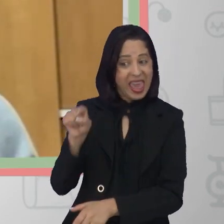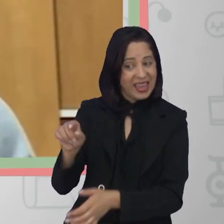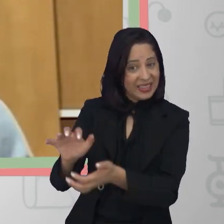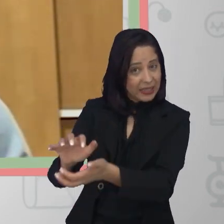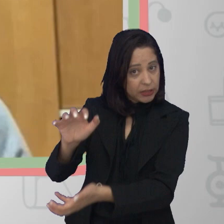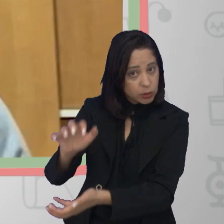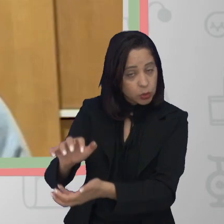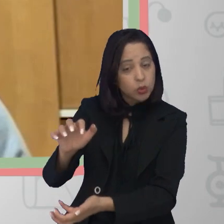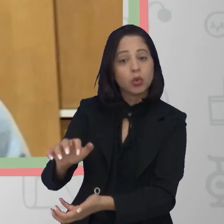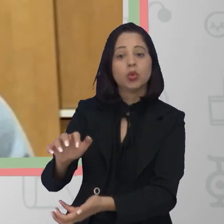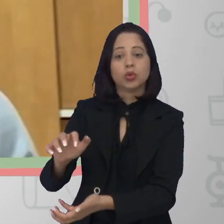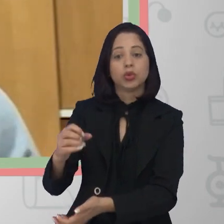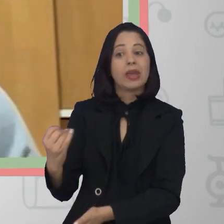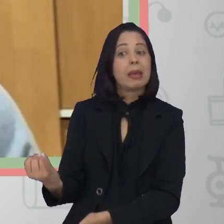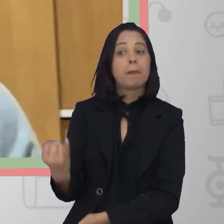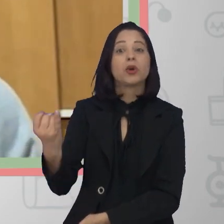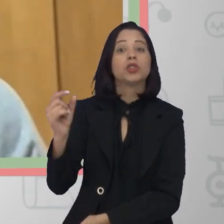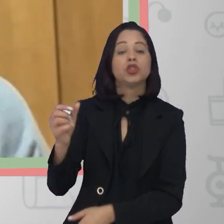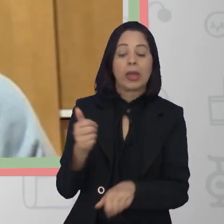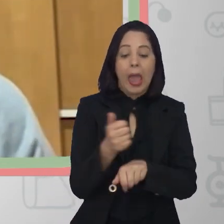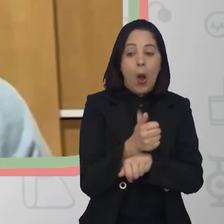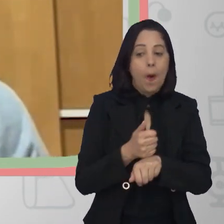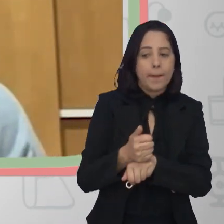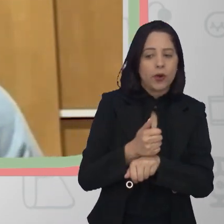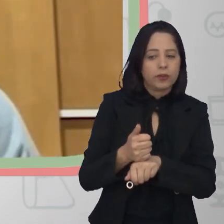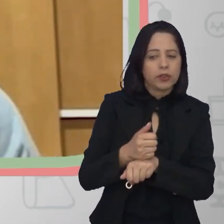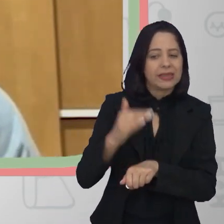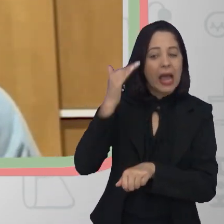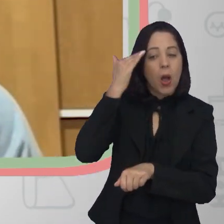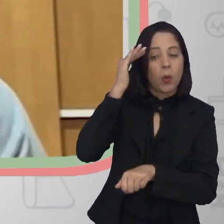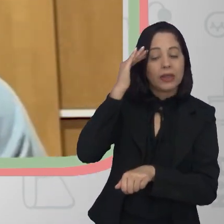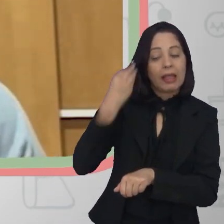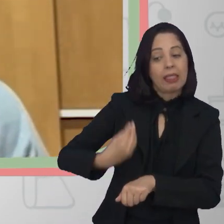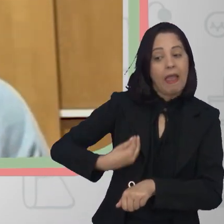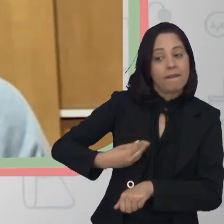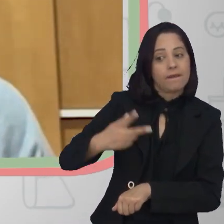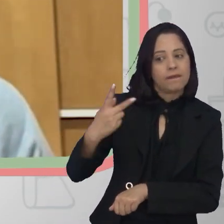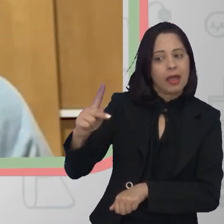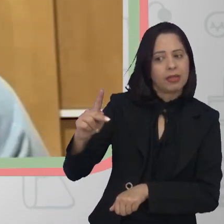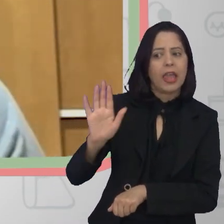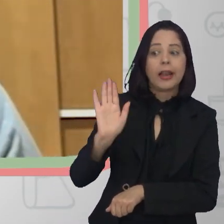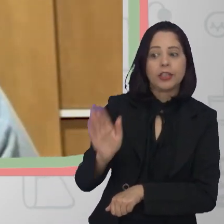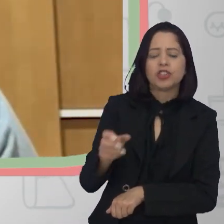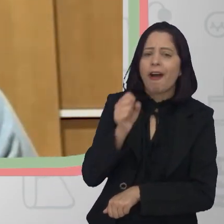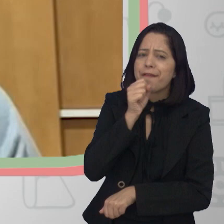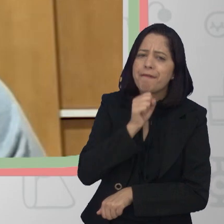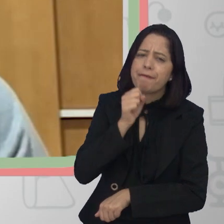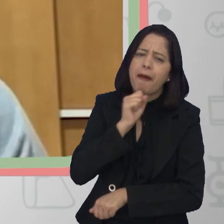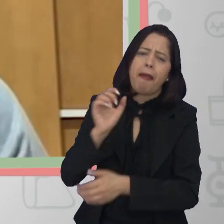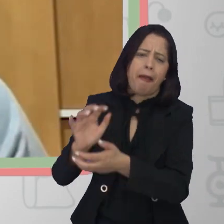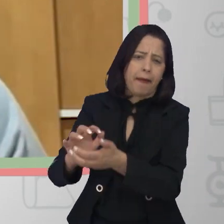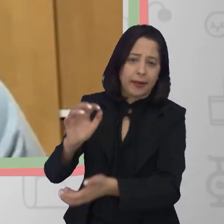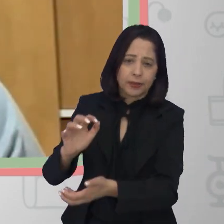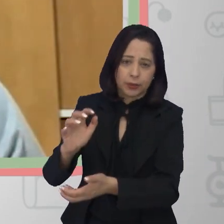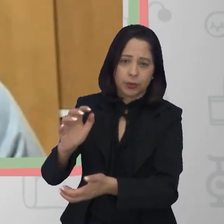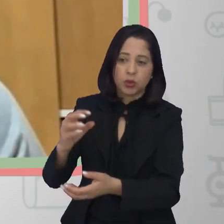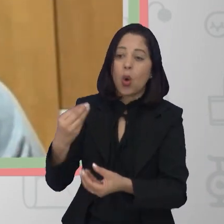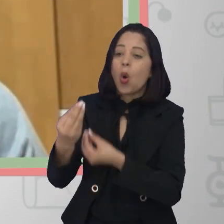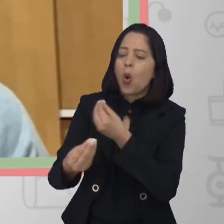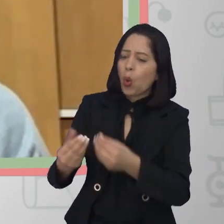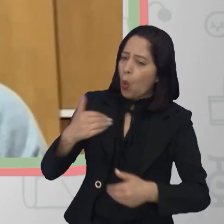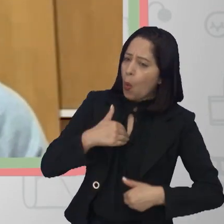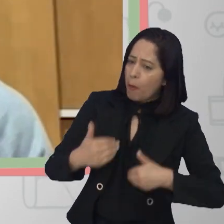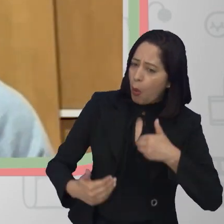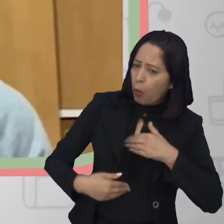mais importante é que o profissional entenda sobre o envelhecimento. Entenda sobre o que acontece na parte física,